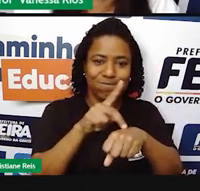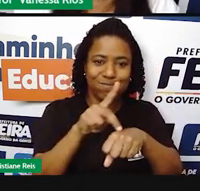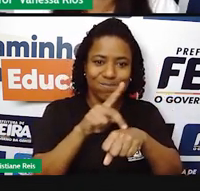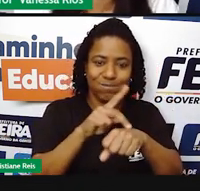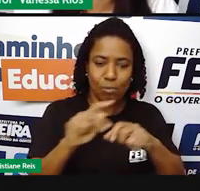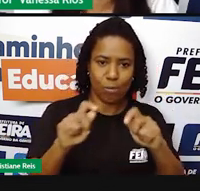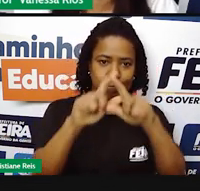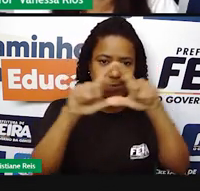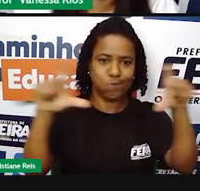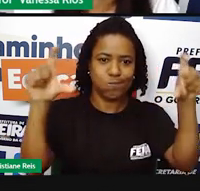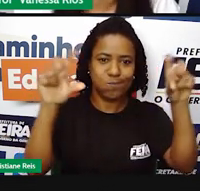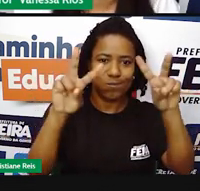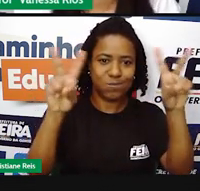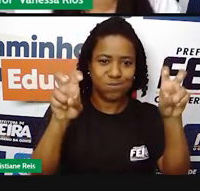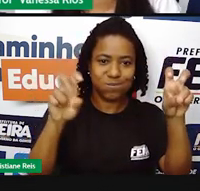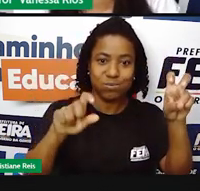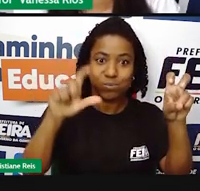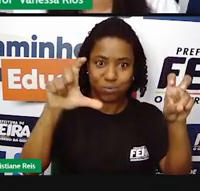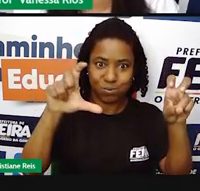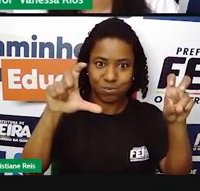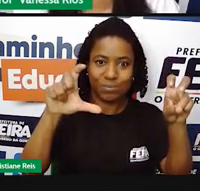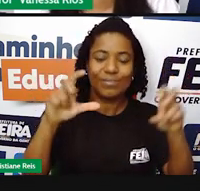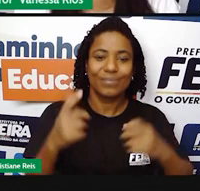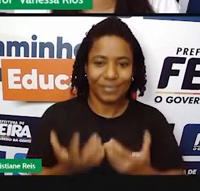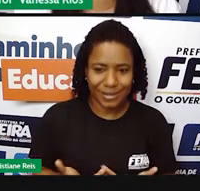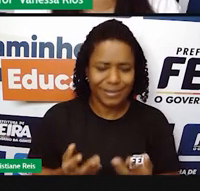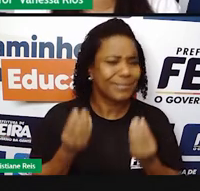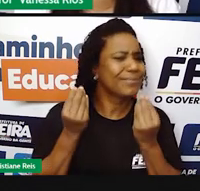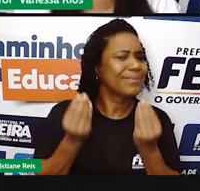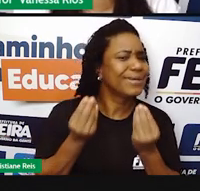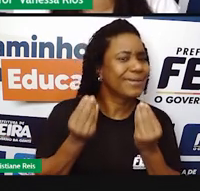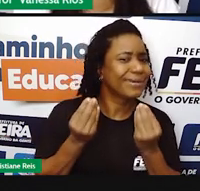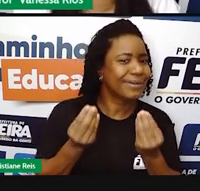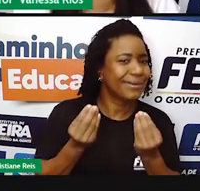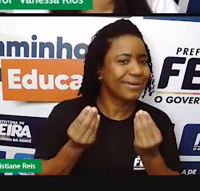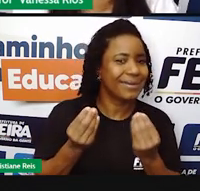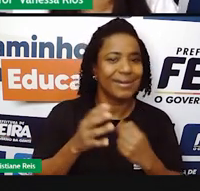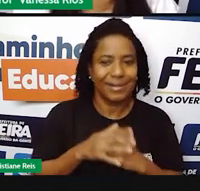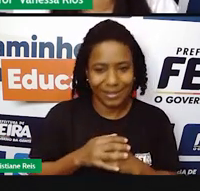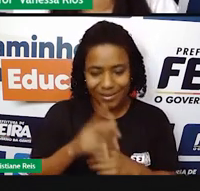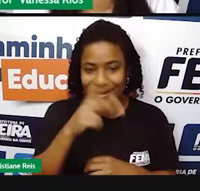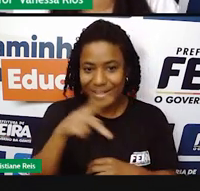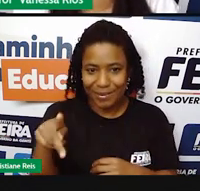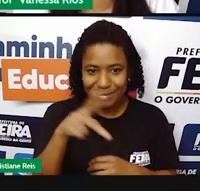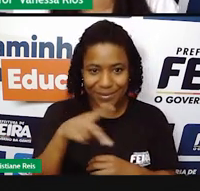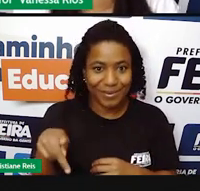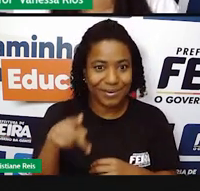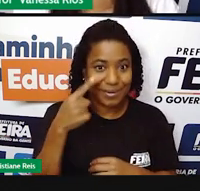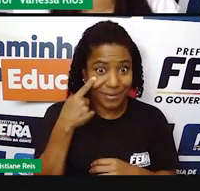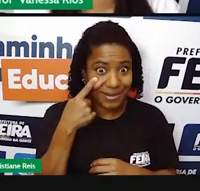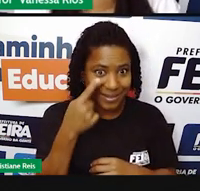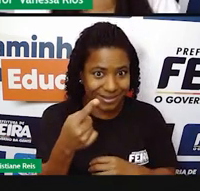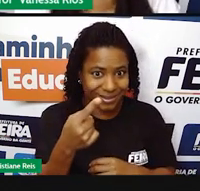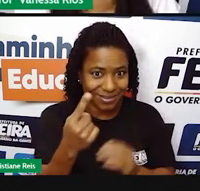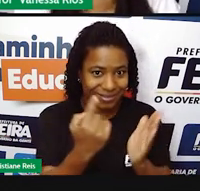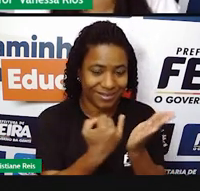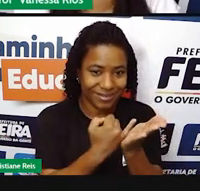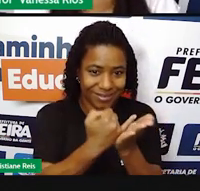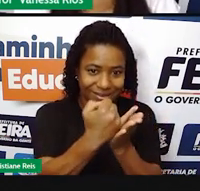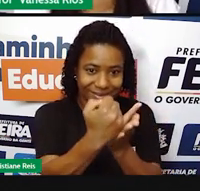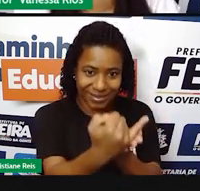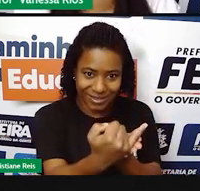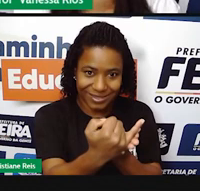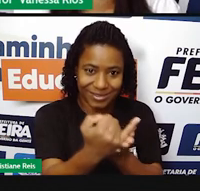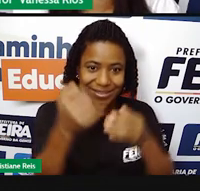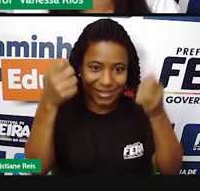do texto? Para que serve? A Proida fez assim, questão de mostrar a vocês, logo no início da reportagem, essa parte do